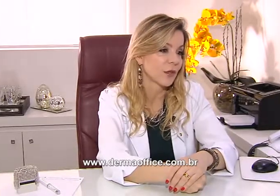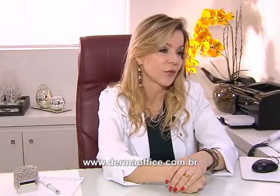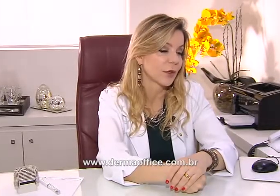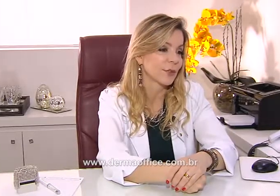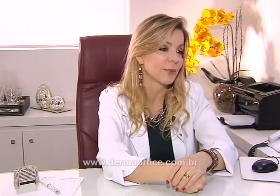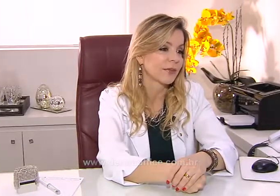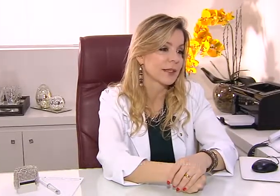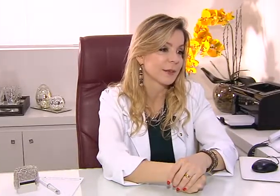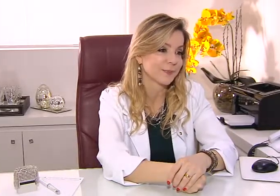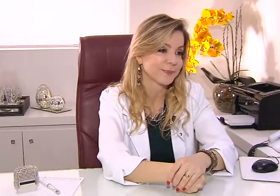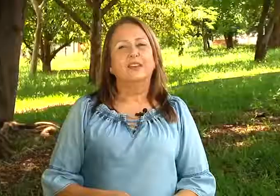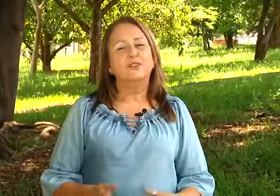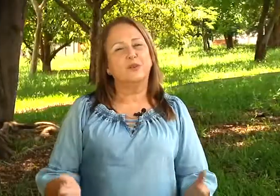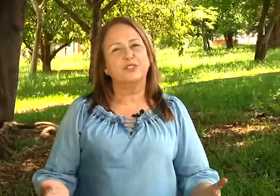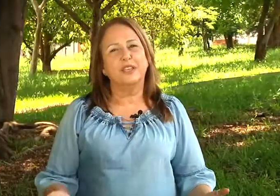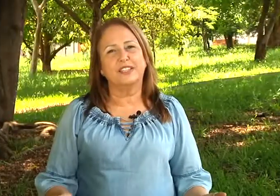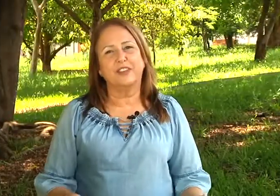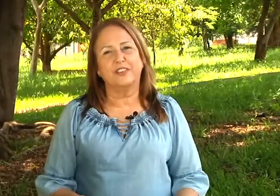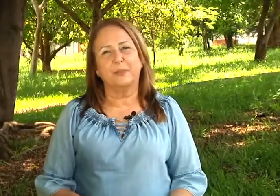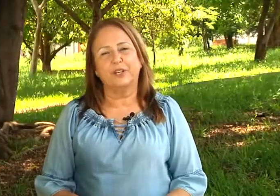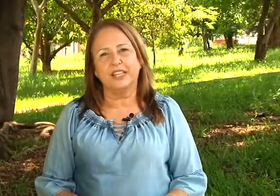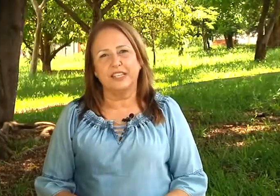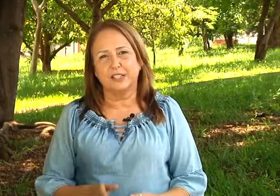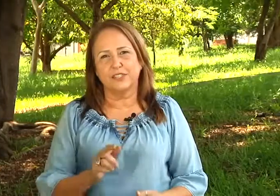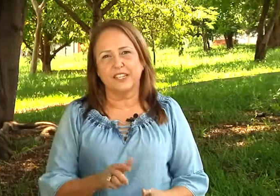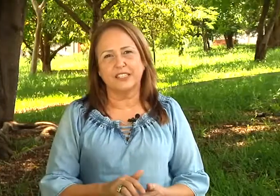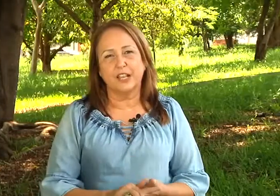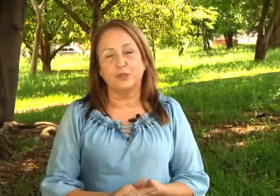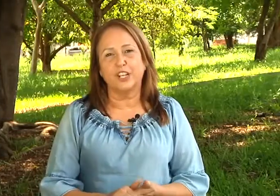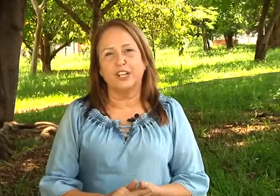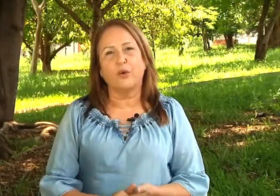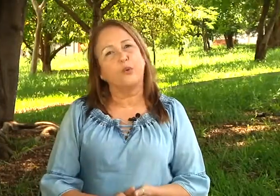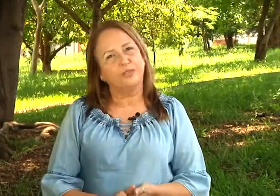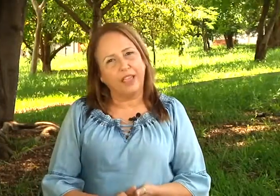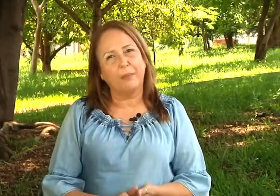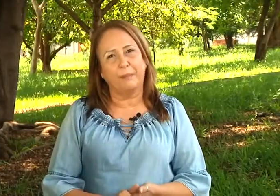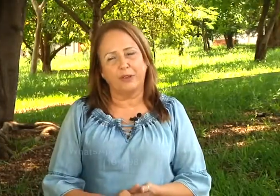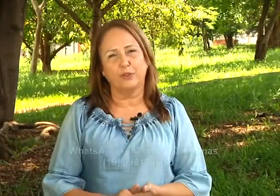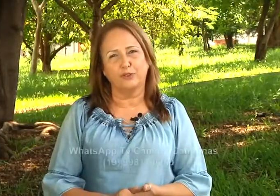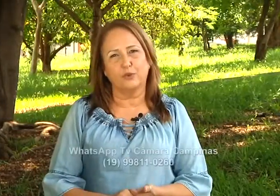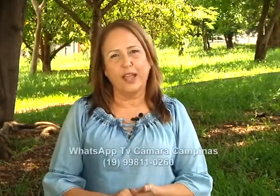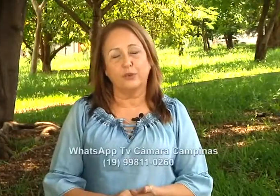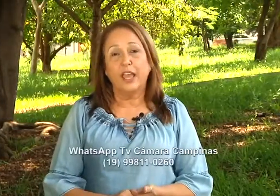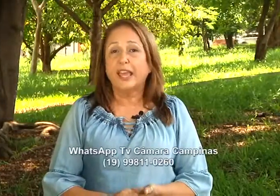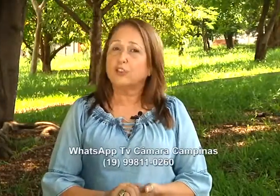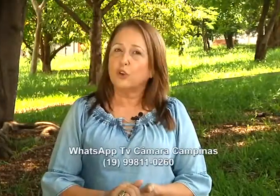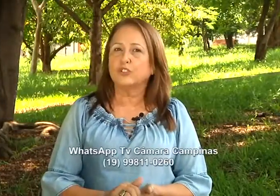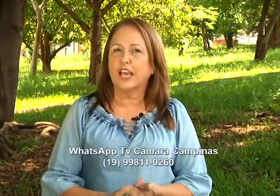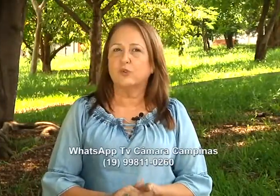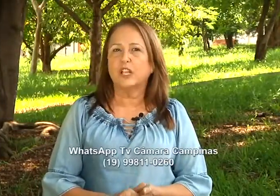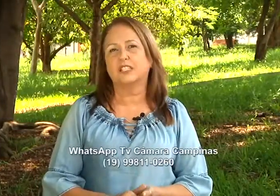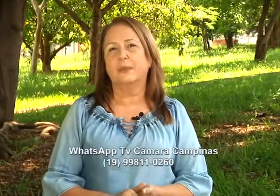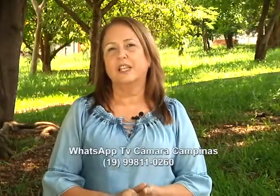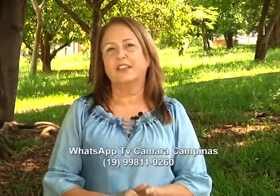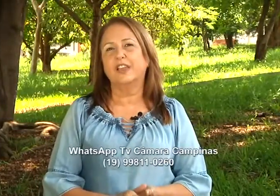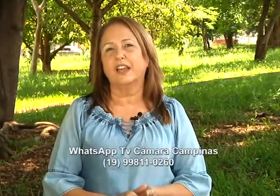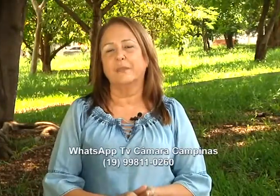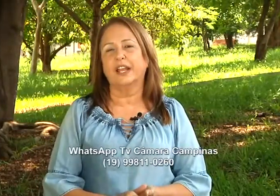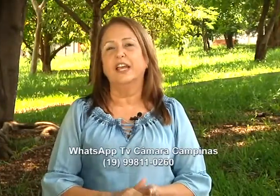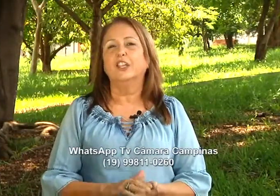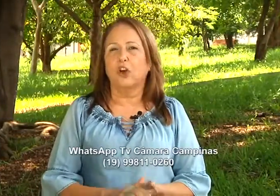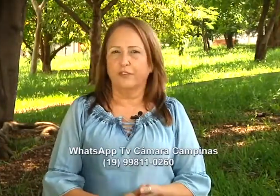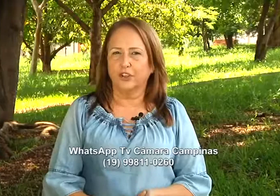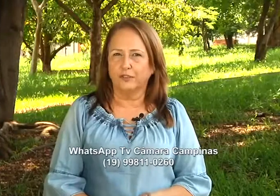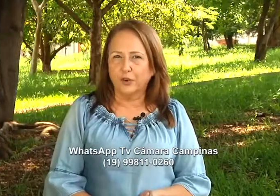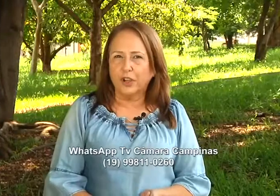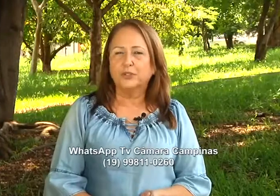Essa é a melhor forma de prevenção. O Saúde e Bem-Estar fica por aqui. Se você quiser sugerir algum tema para o nosso quadro, é só usar o WhatsApp da TV